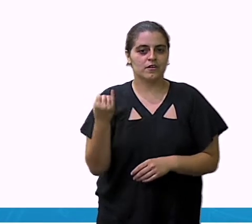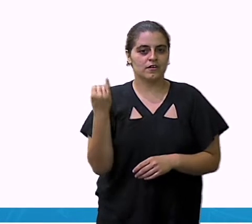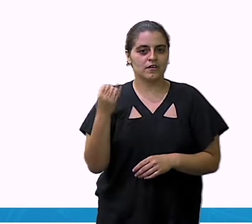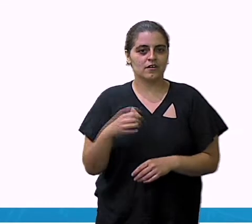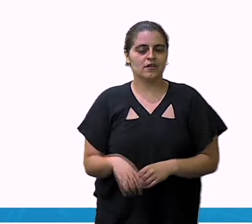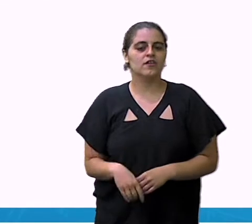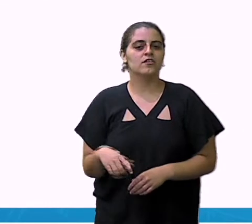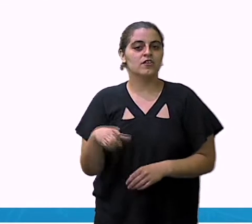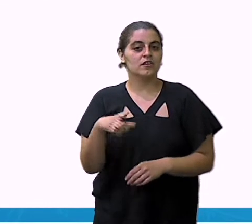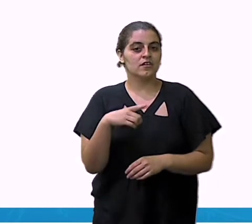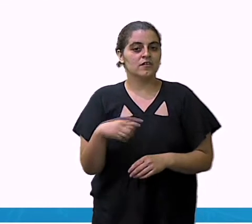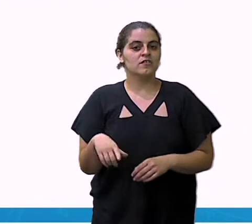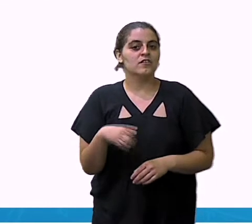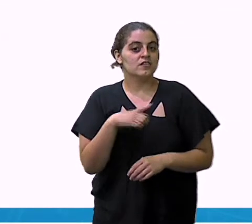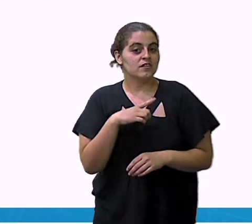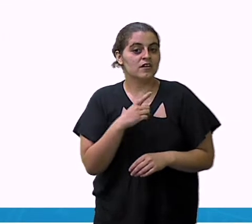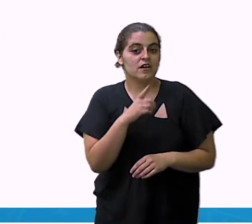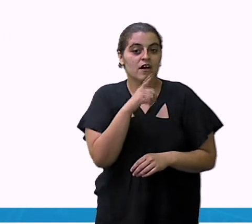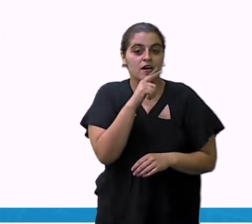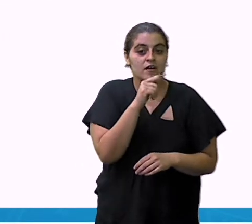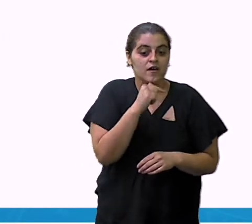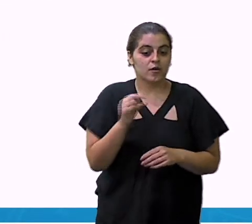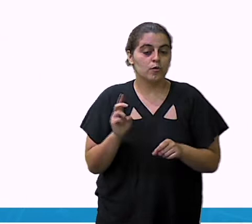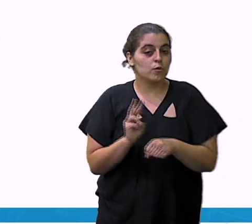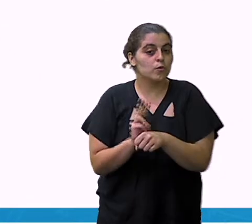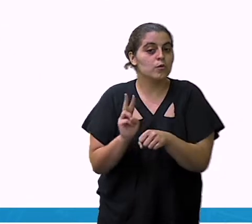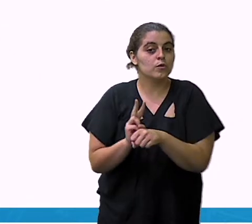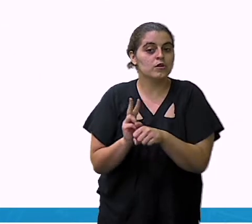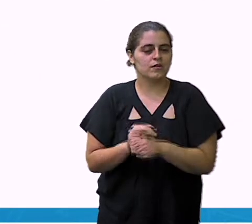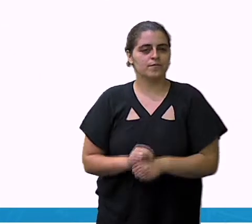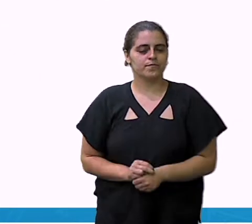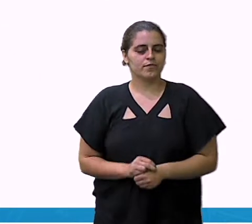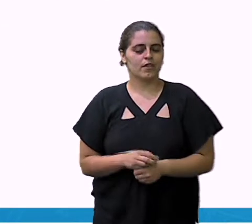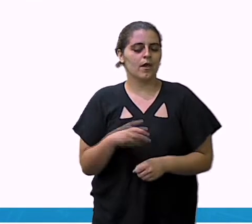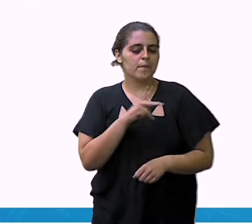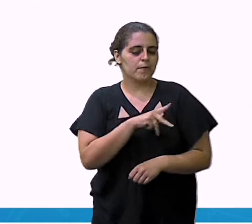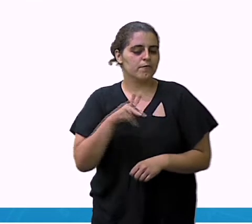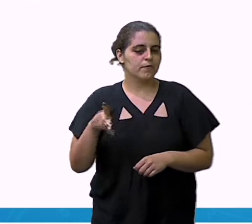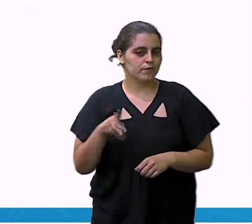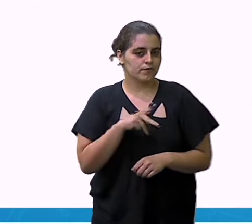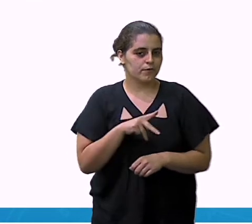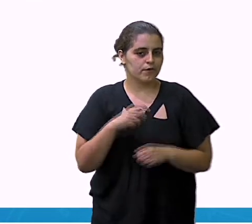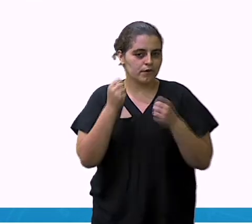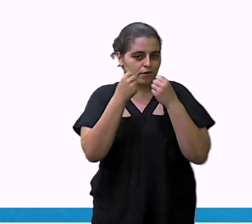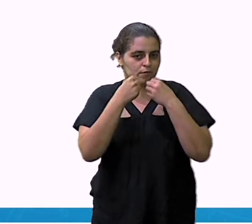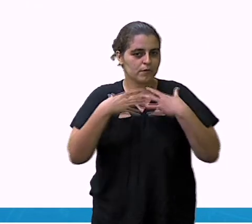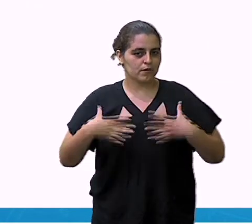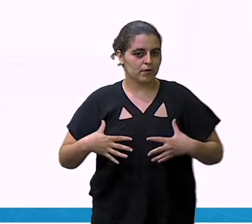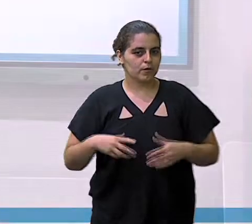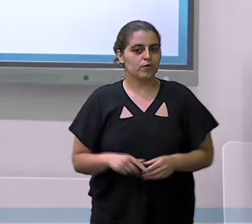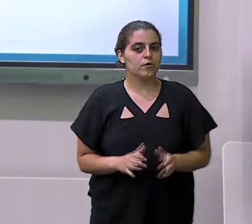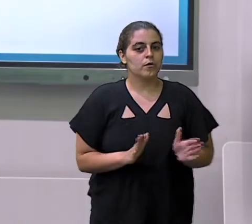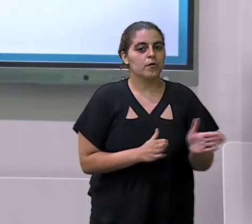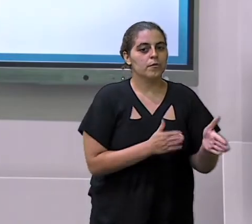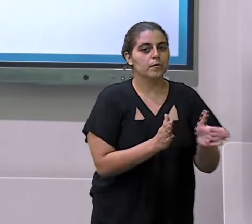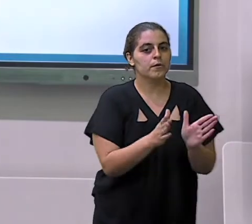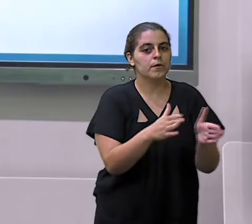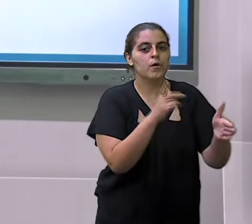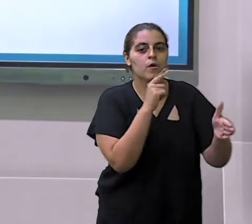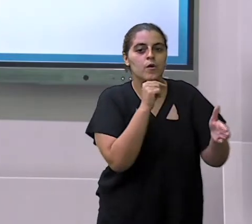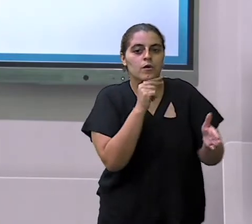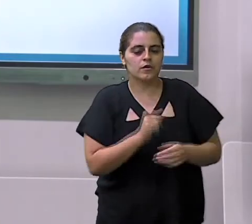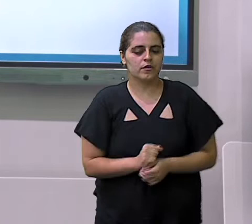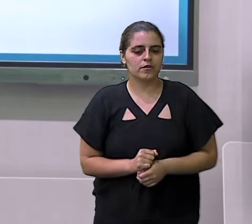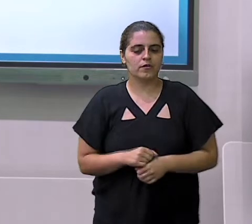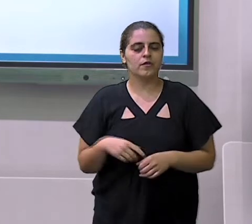Muito bem. A professora falou sobre o rio. Nós aprendemos que ele tem nascente, né? E